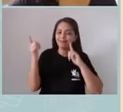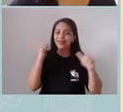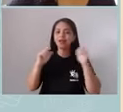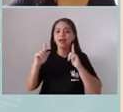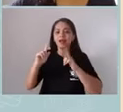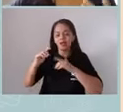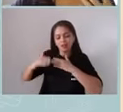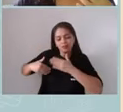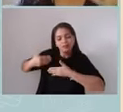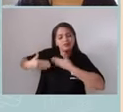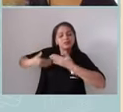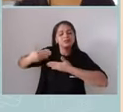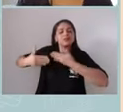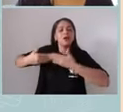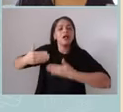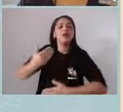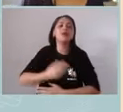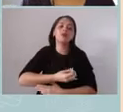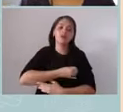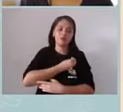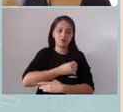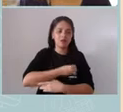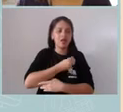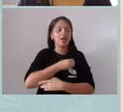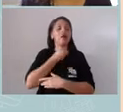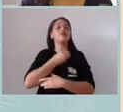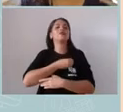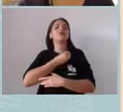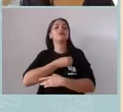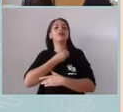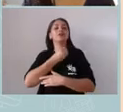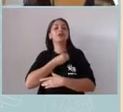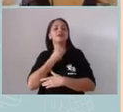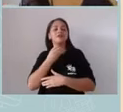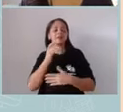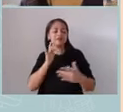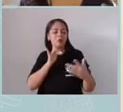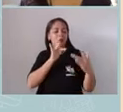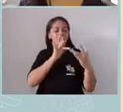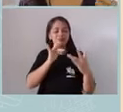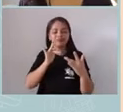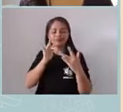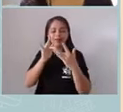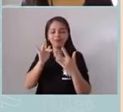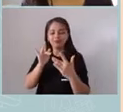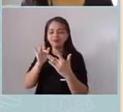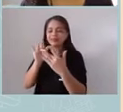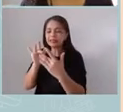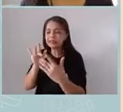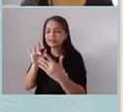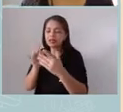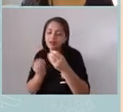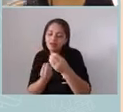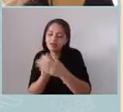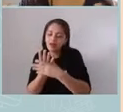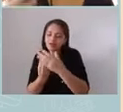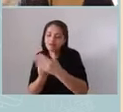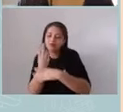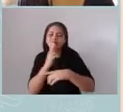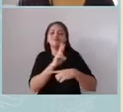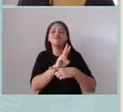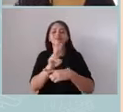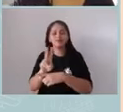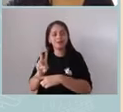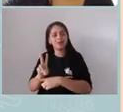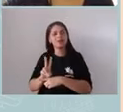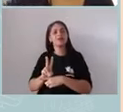nossa vida, a gente vai tendo contato com esses antígenos e vai produzindo esses anticorpos, tá? Por isso que